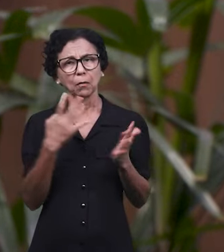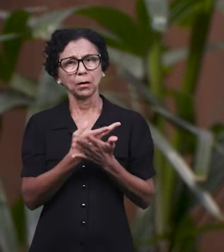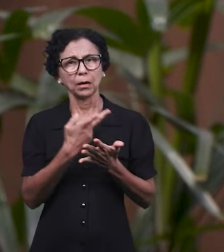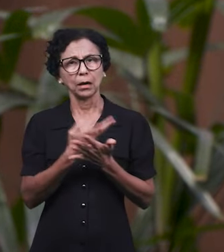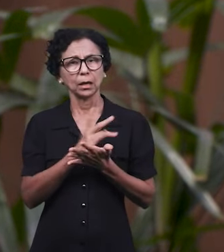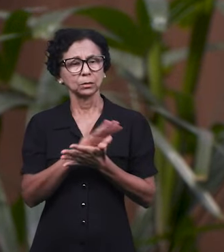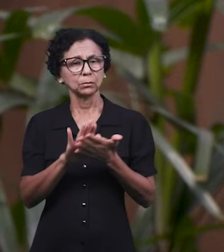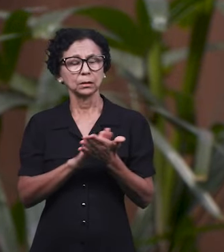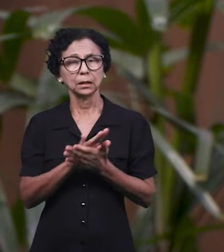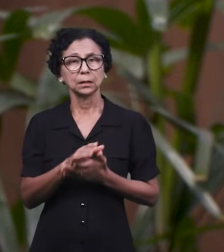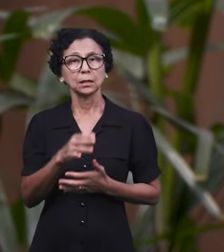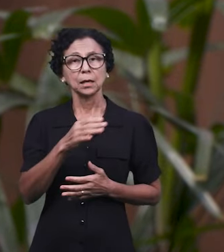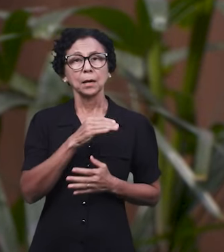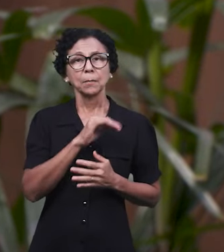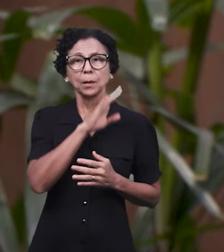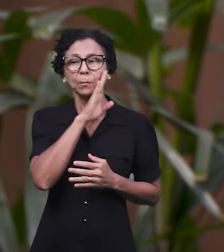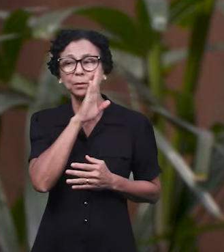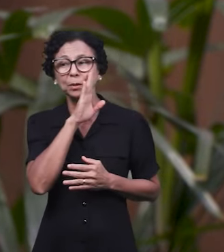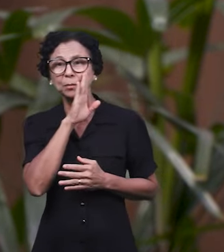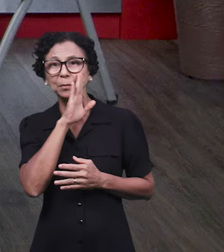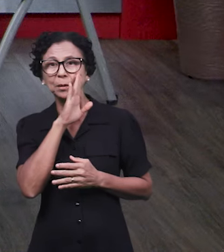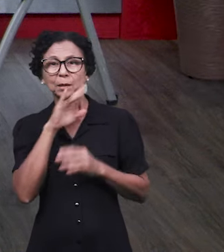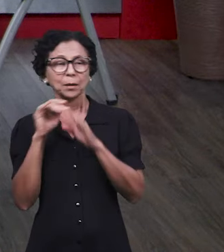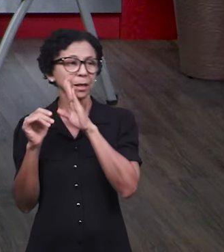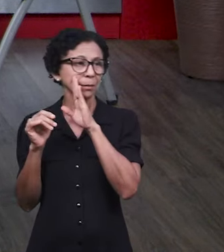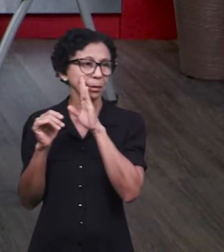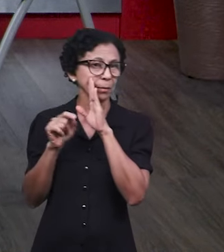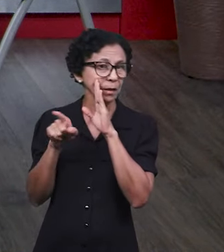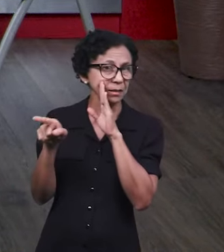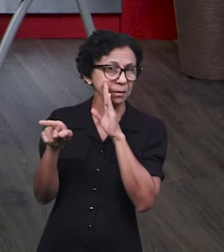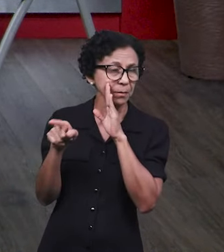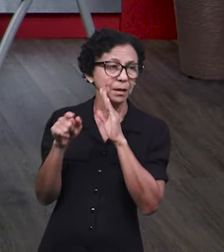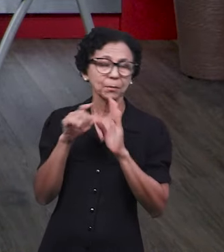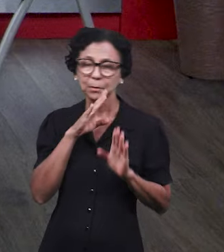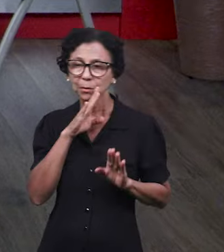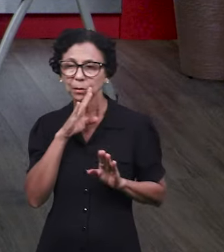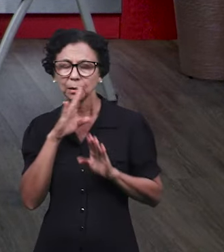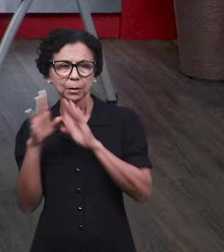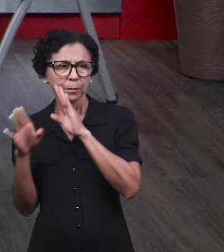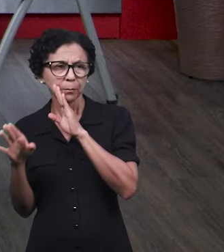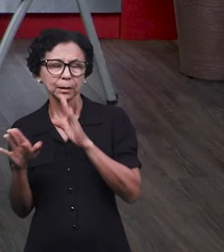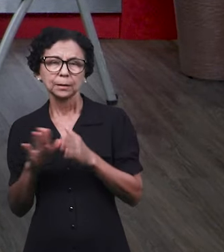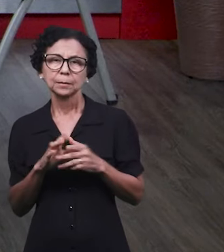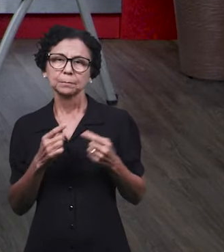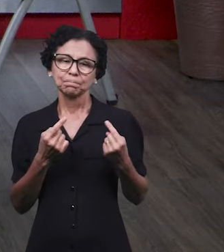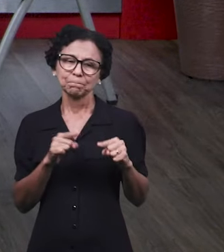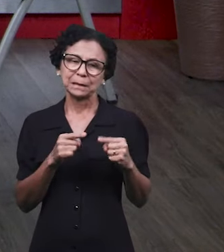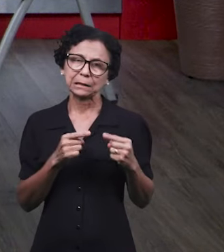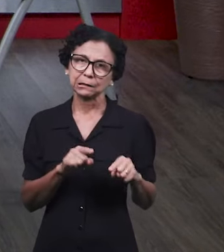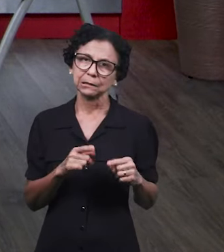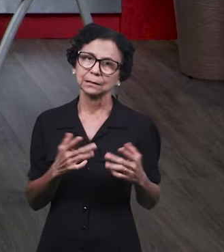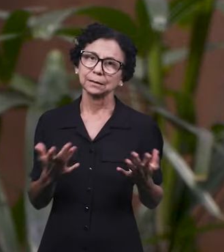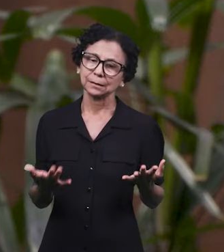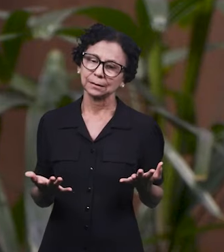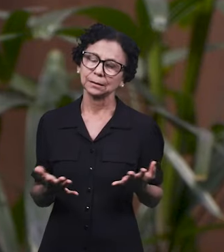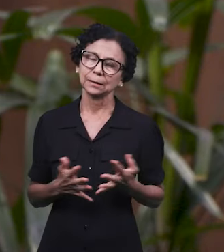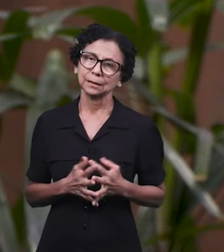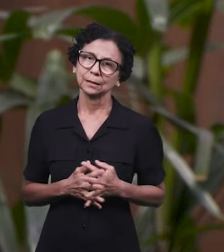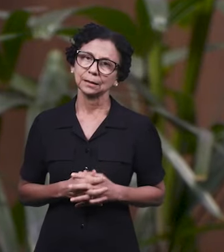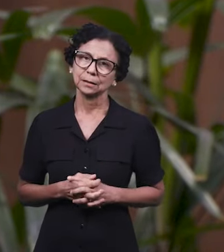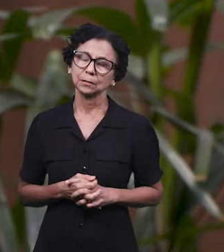que o o o vizinho ele foi espalhando o boato e e na verdade era só uma implicância ali nele né mas